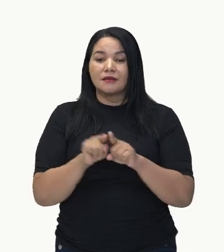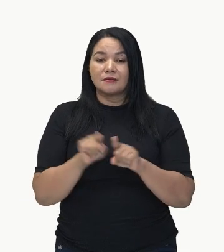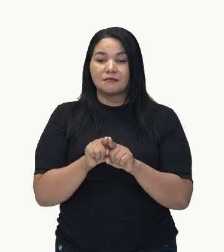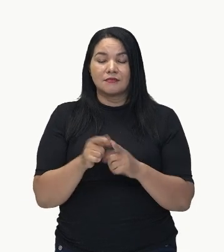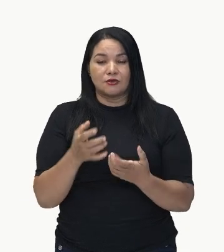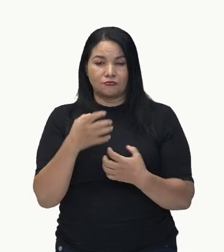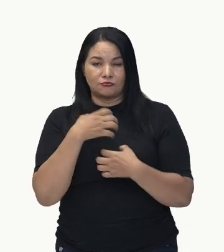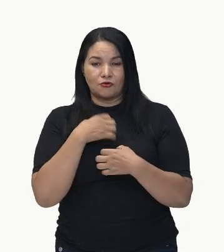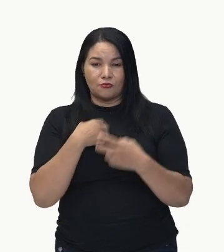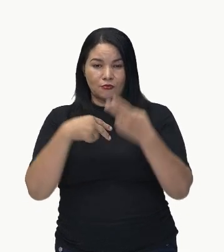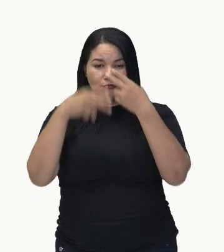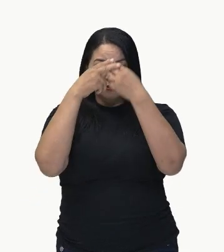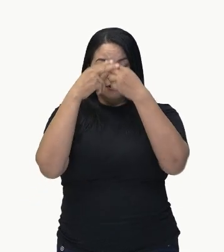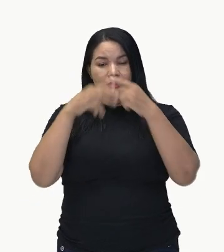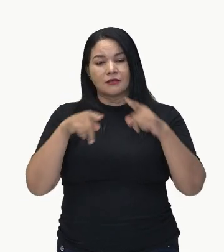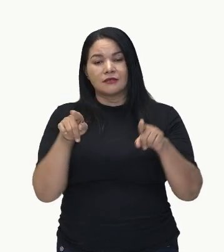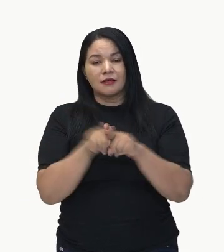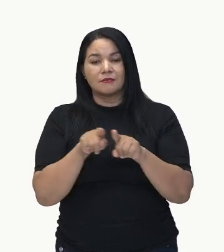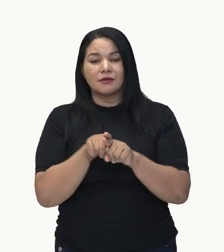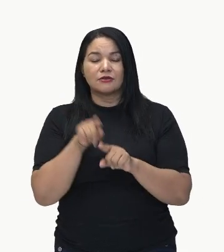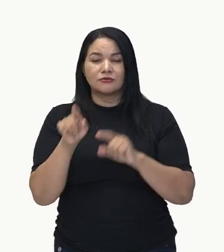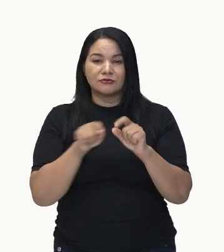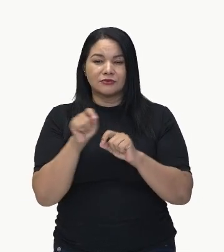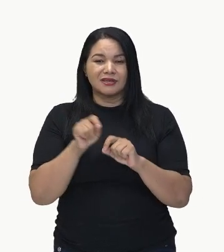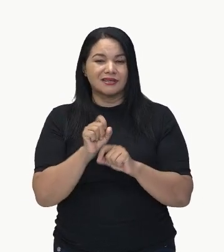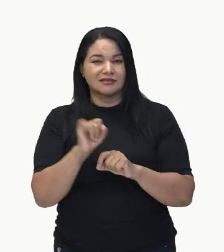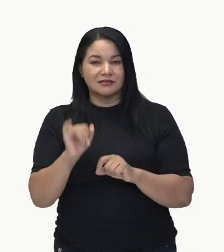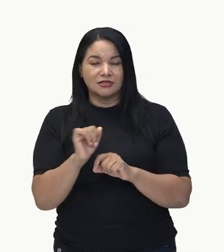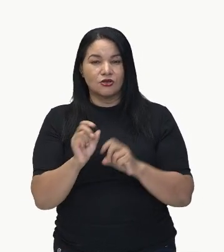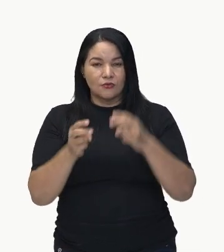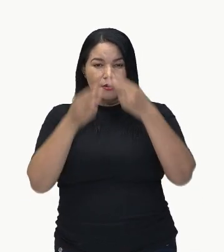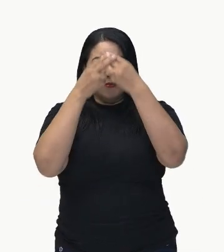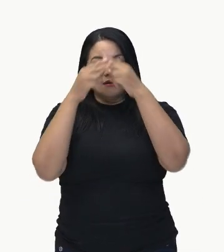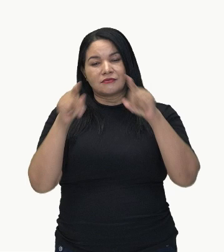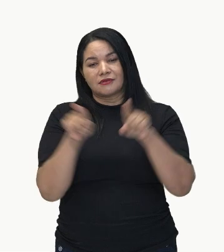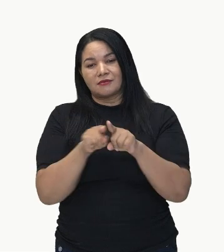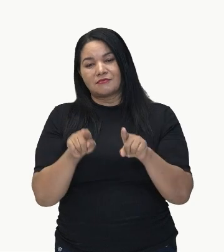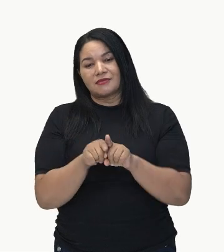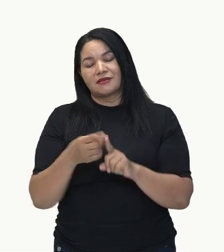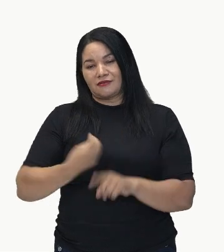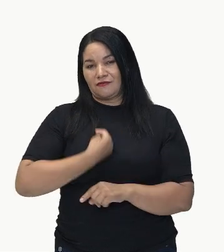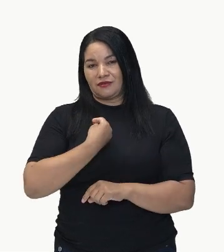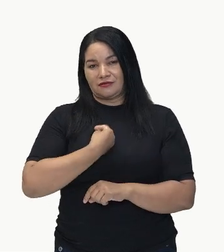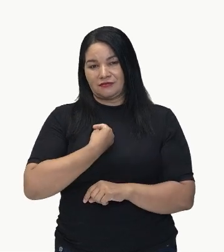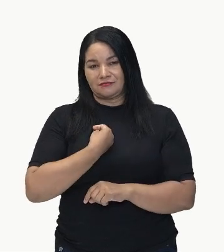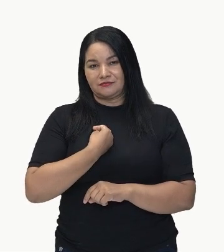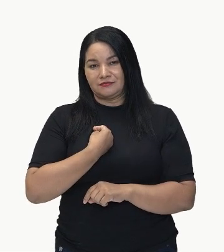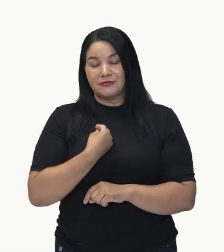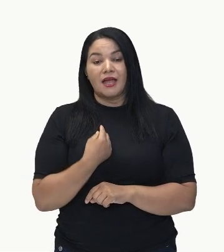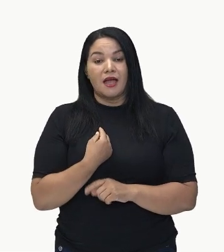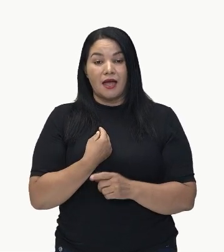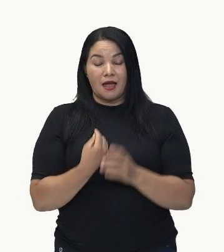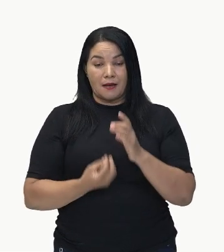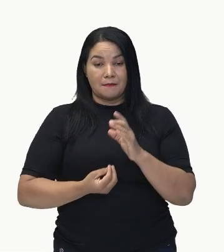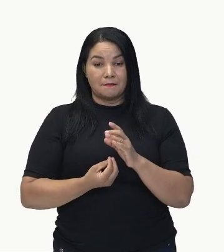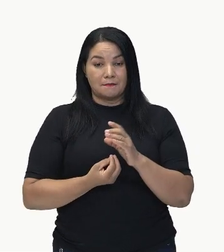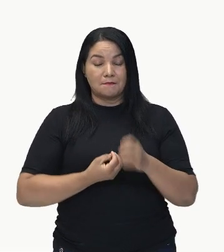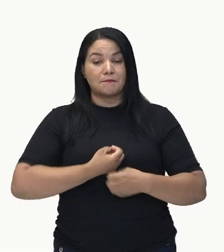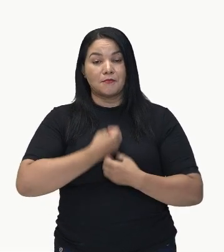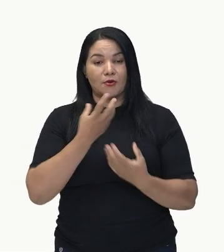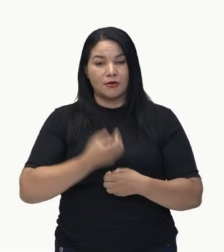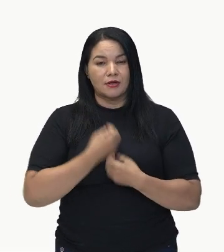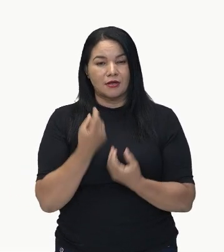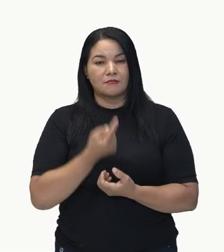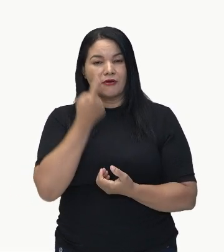mágoa, pesa-me que ainda que a mágoa é vida. Então, neste poema aqui, a gente vai observar justamente o que a gente viu